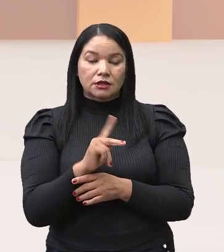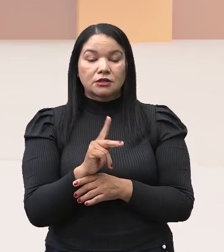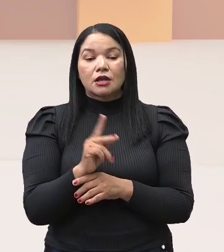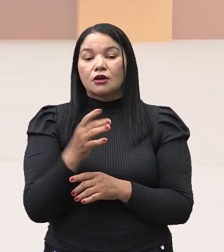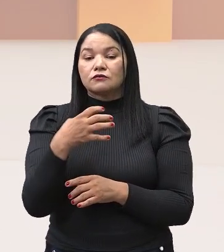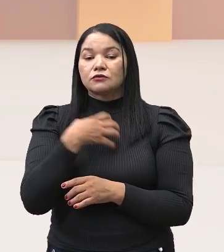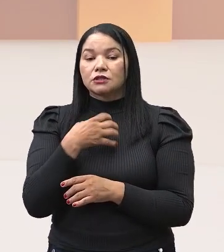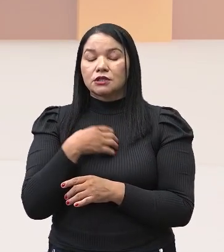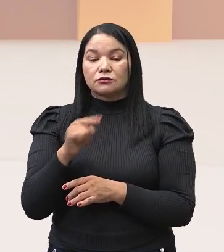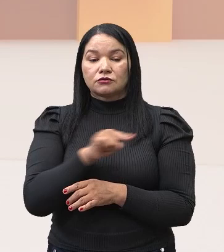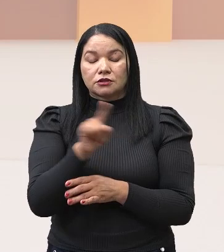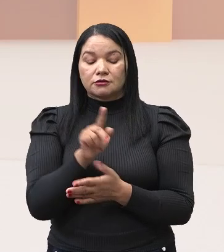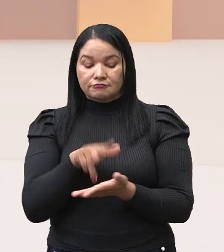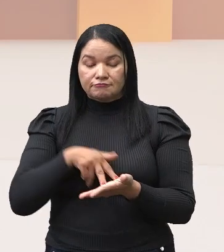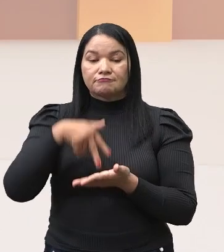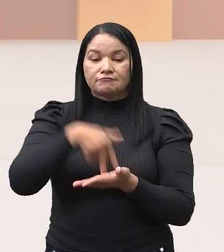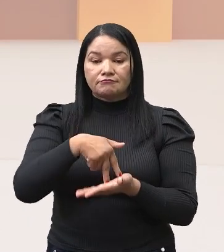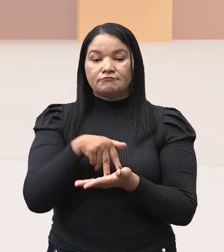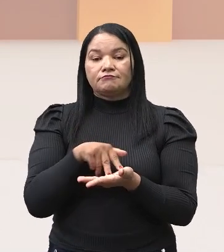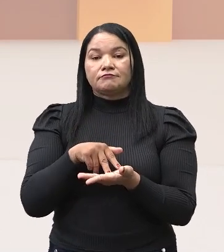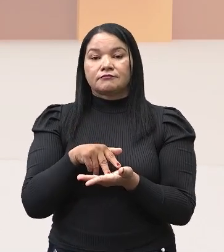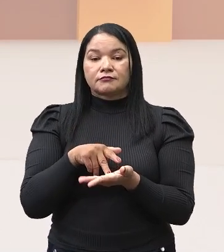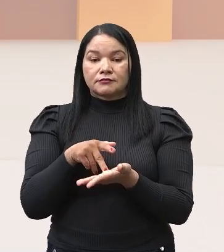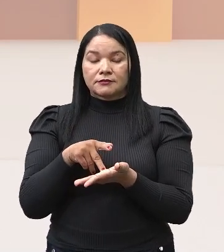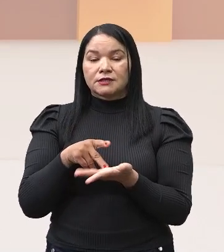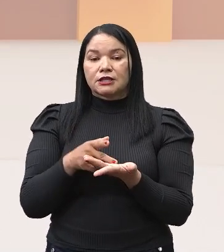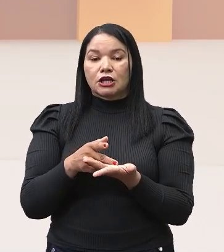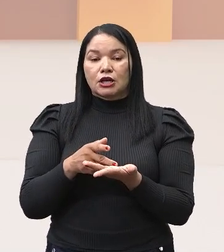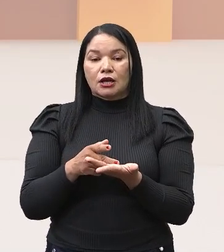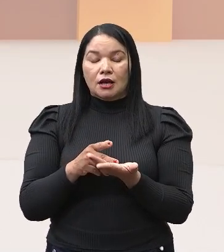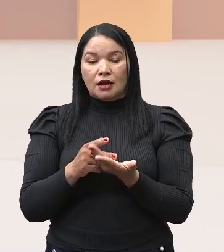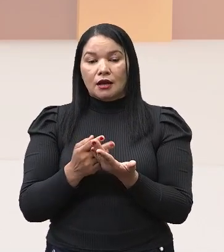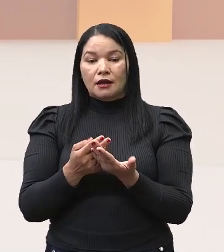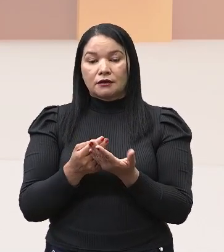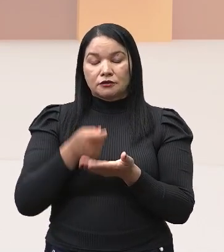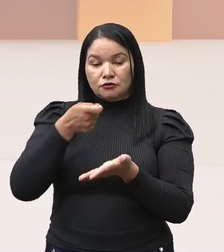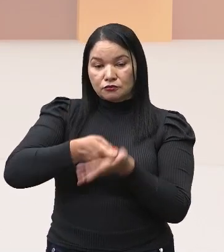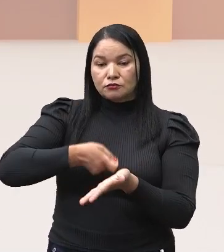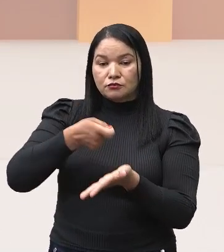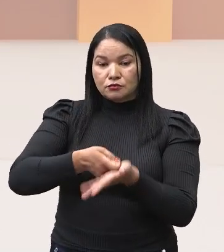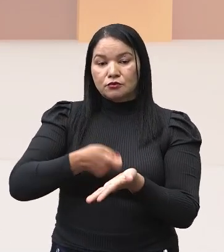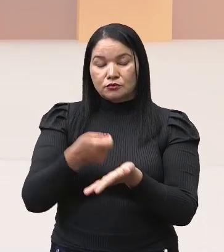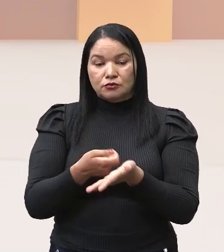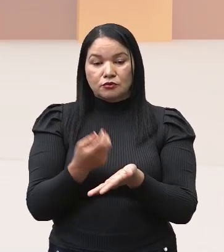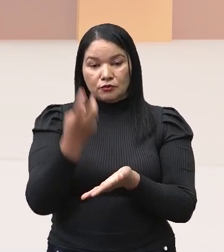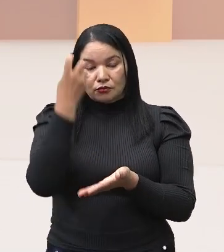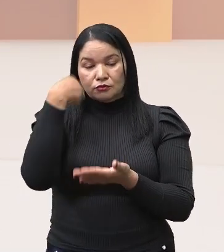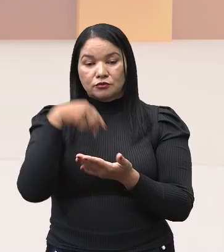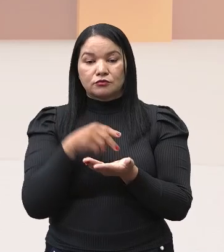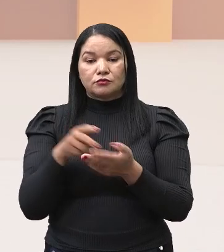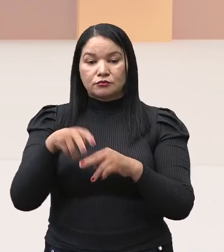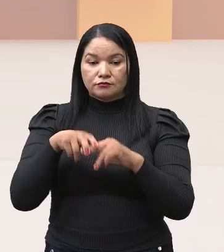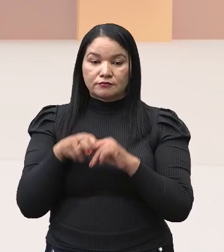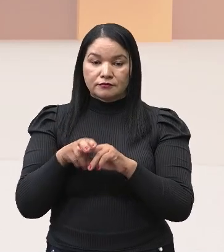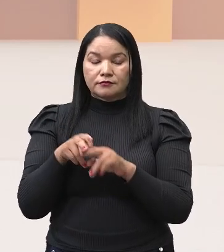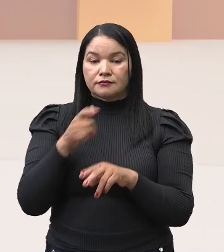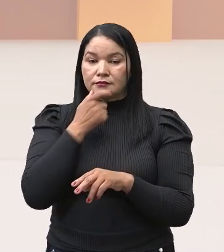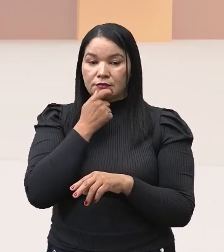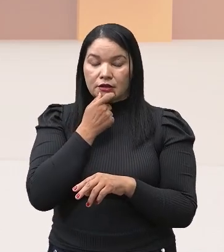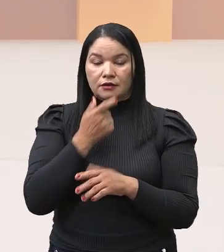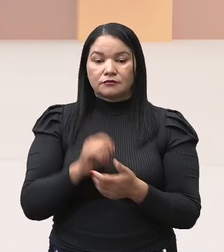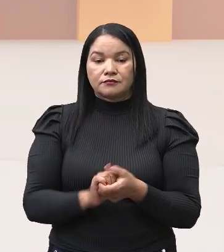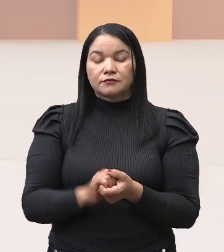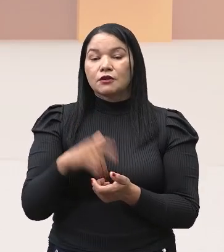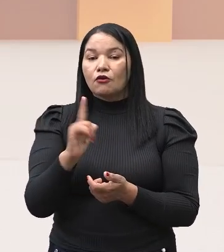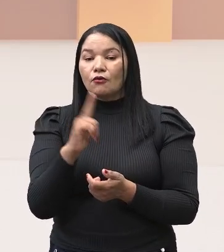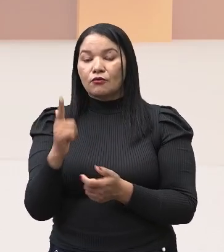de resistir a essa aculturação imposta pelos europeus. Outro